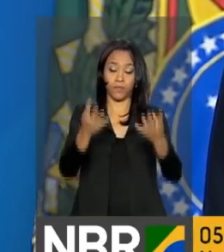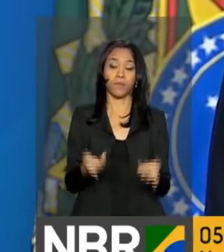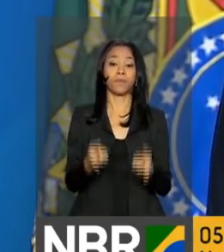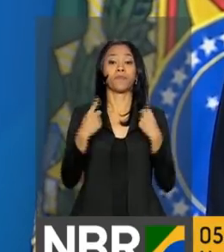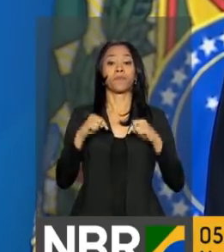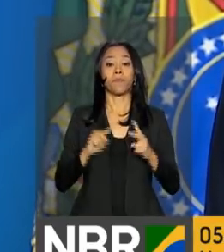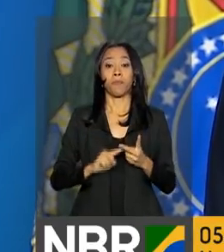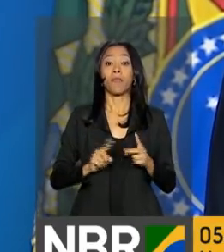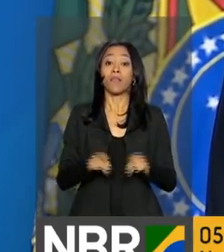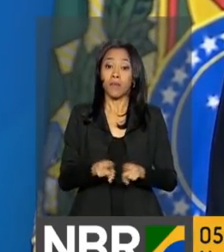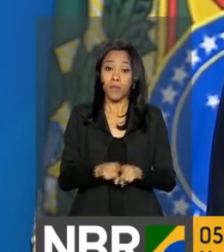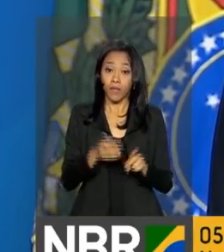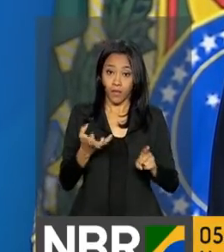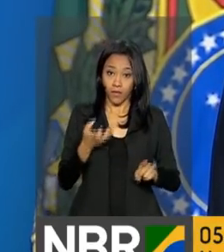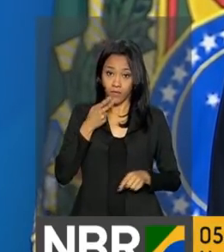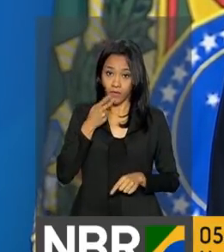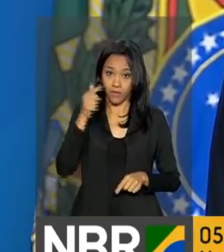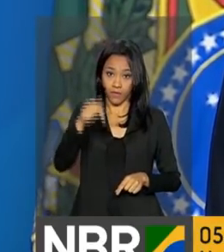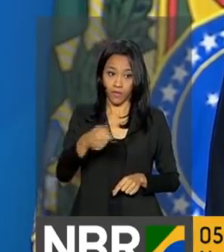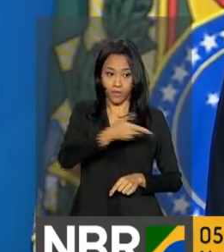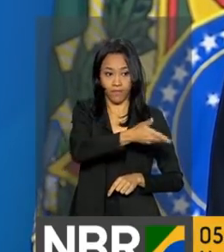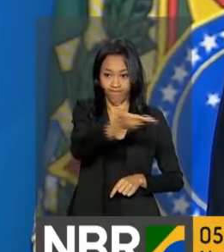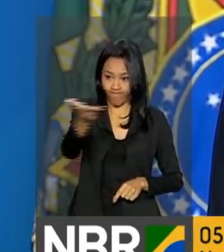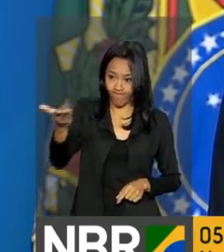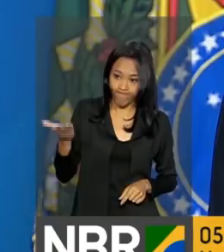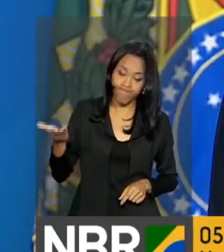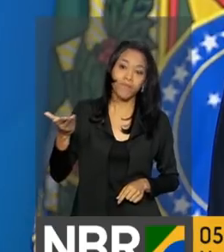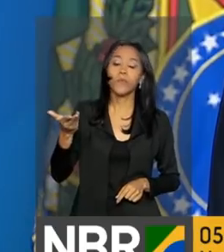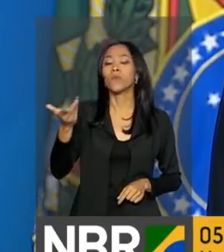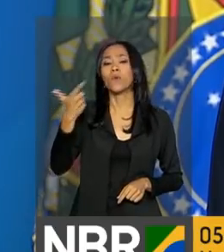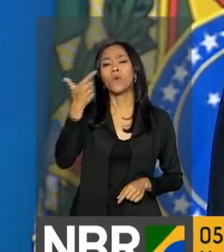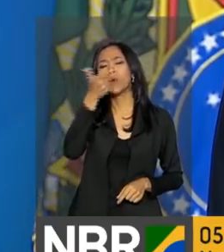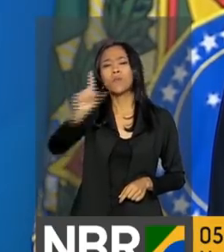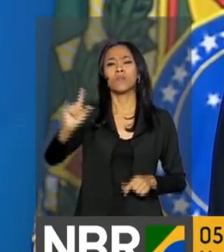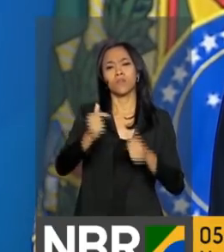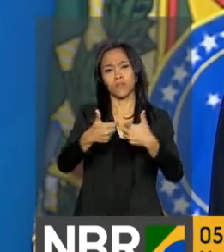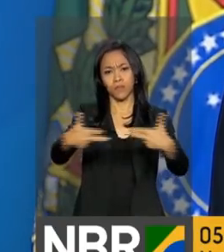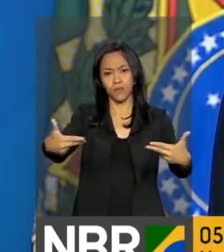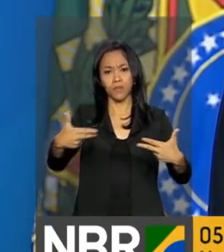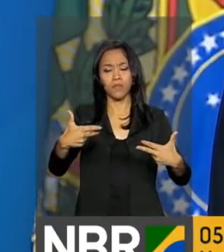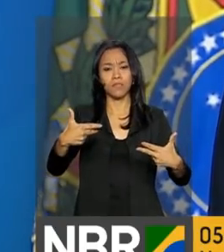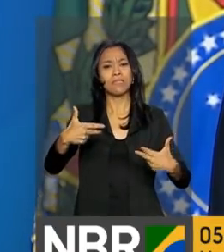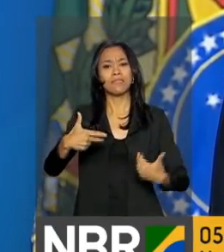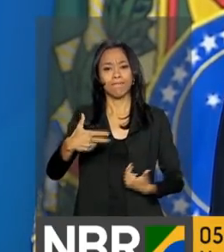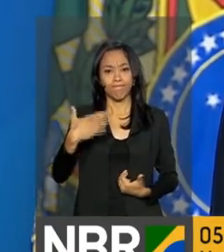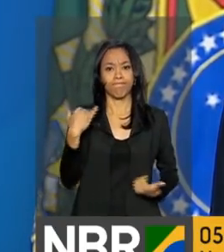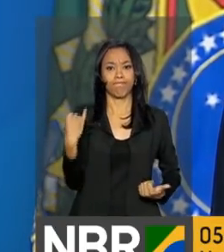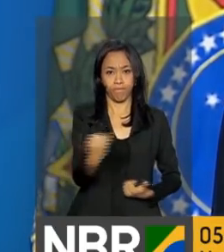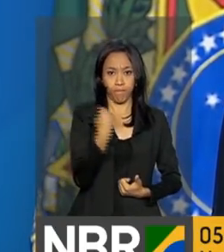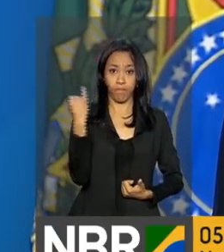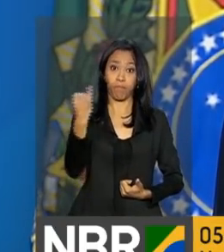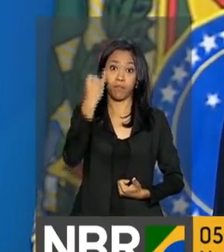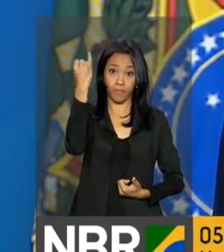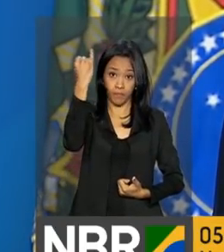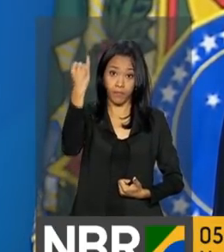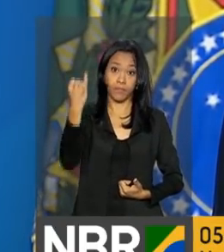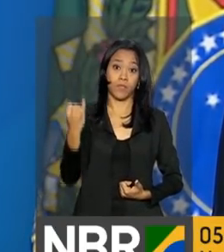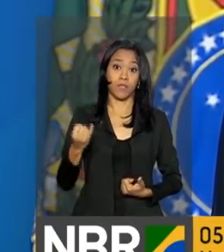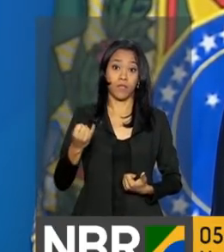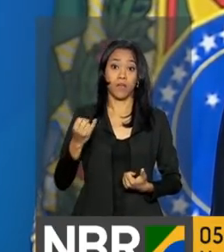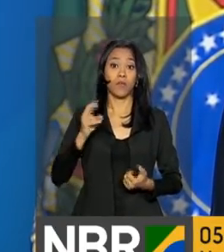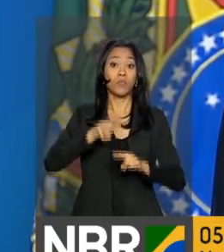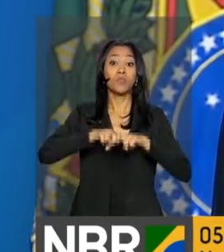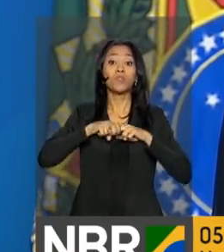também registrar senhores e senhoras outra questão da maior relevância que nos reúne